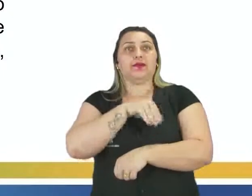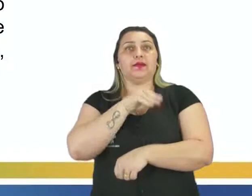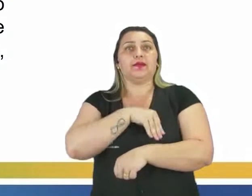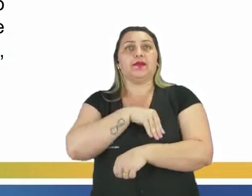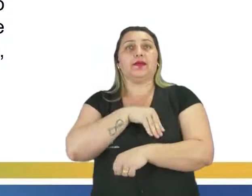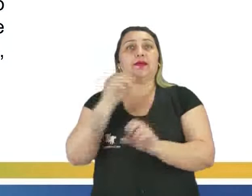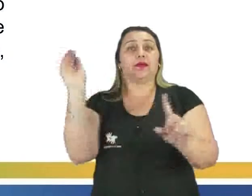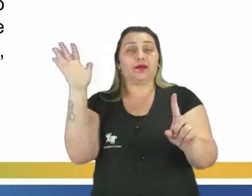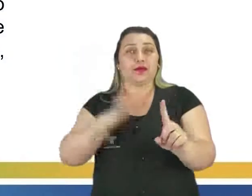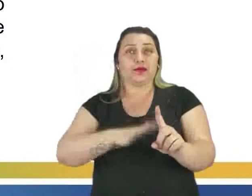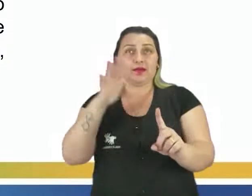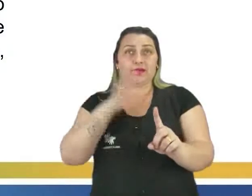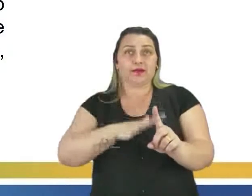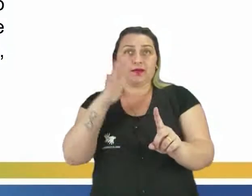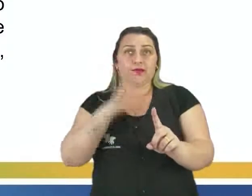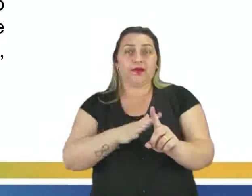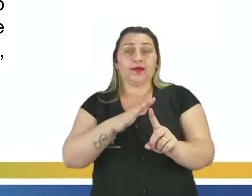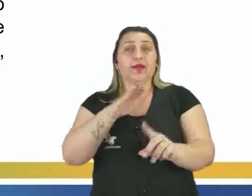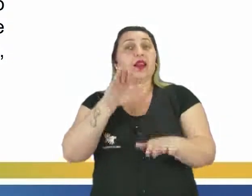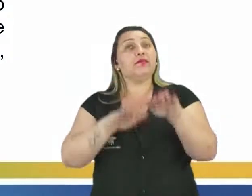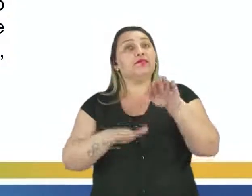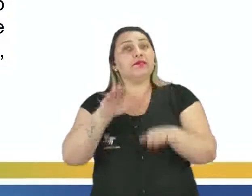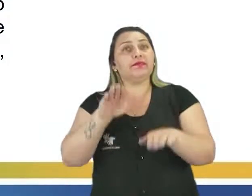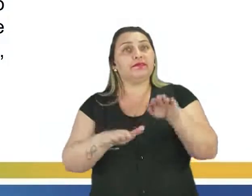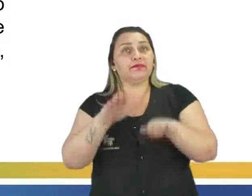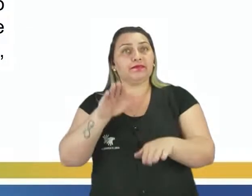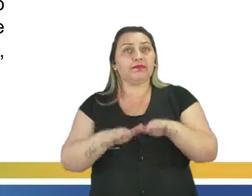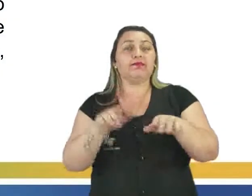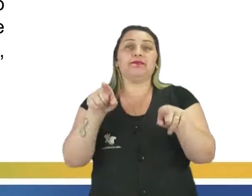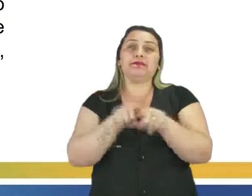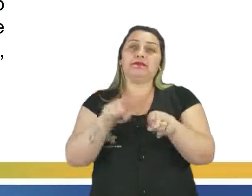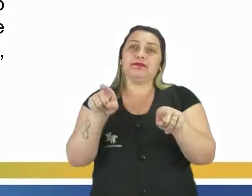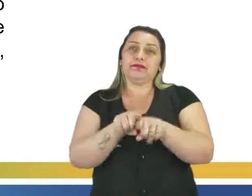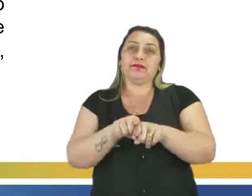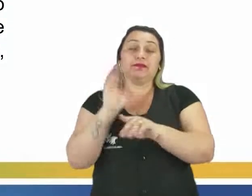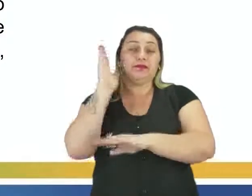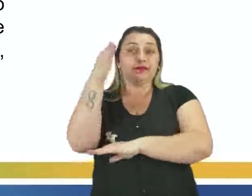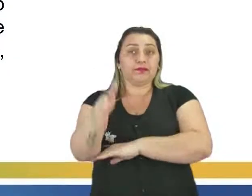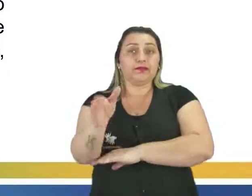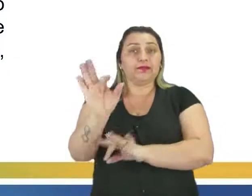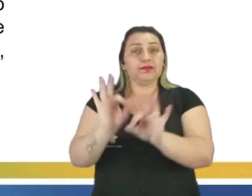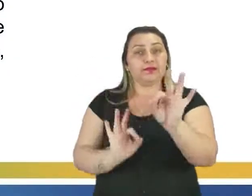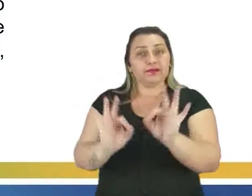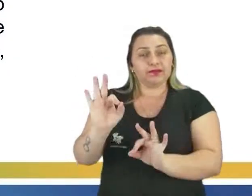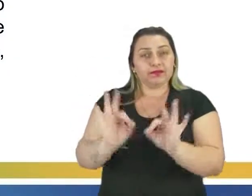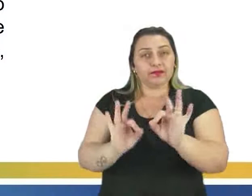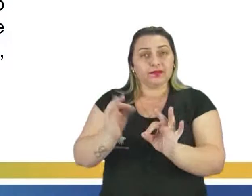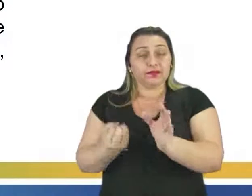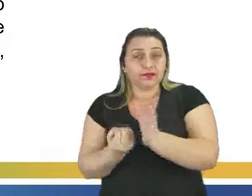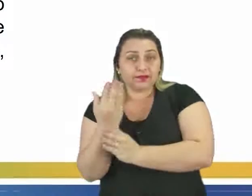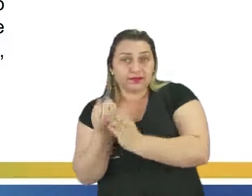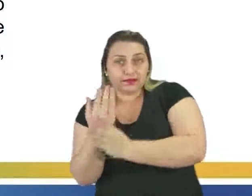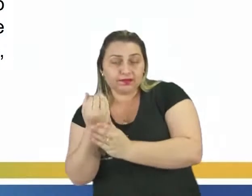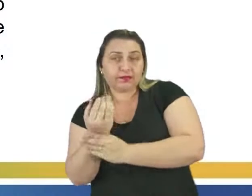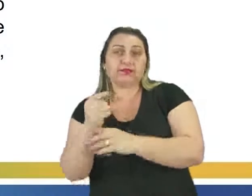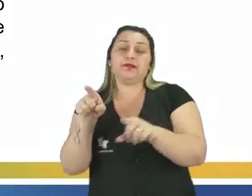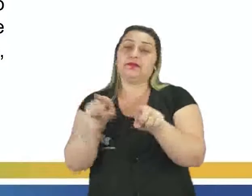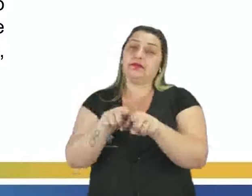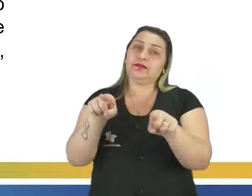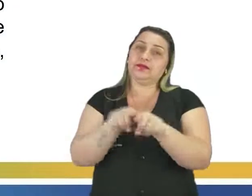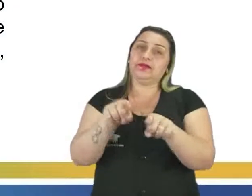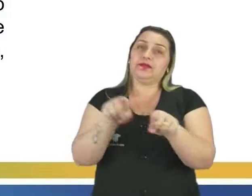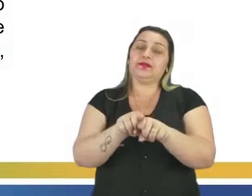os mecanismos que a influenciam variam e dependem diretamente da organização da produção e da forma